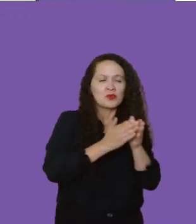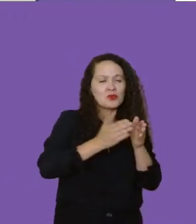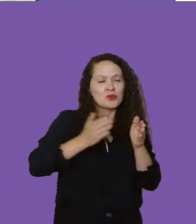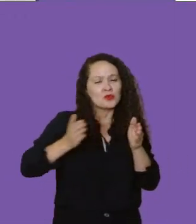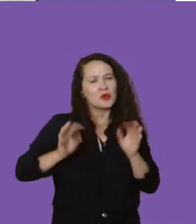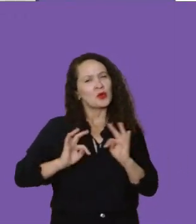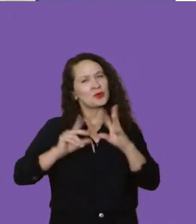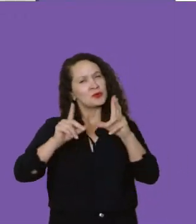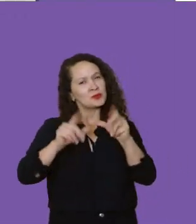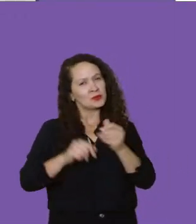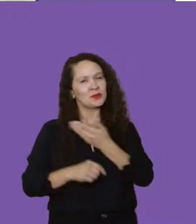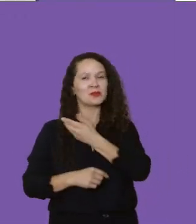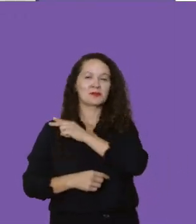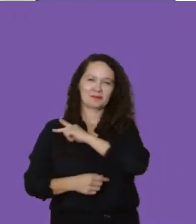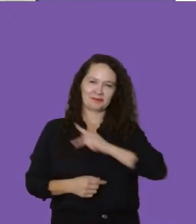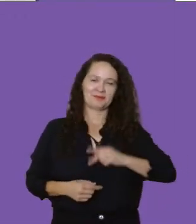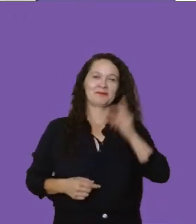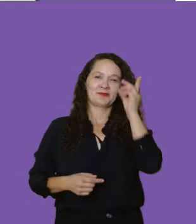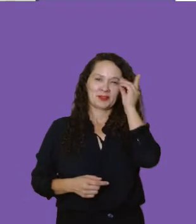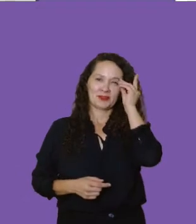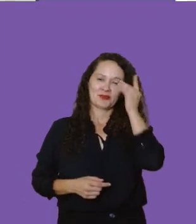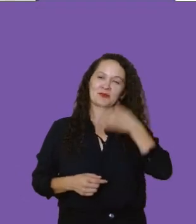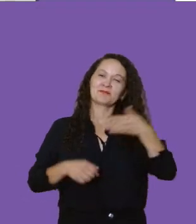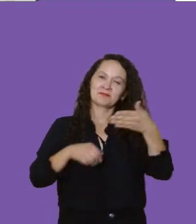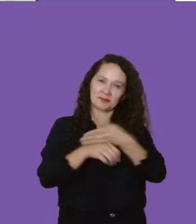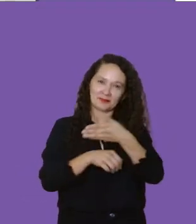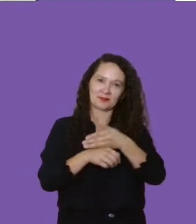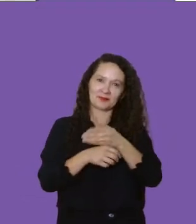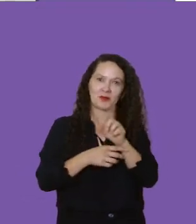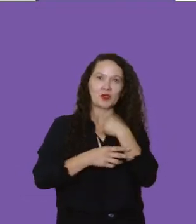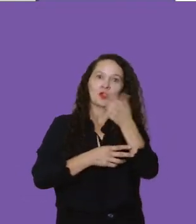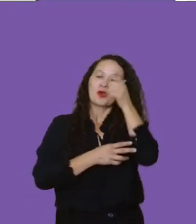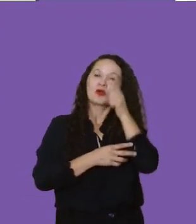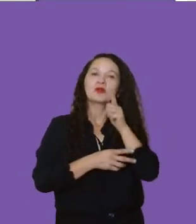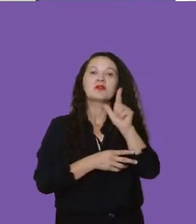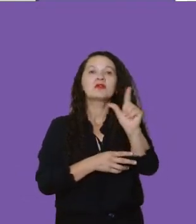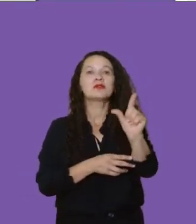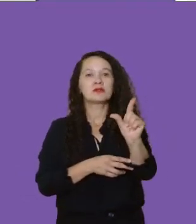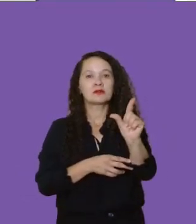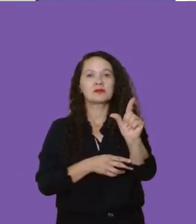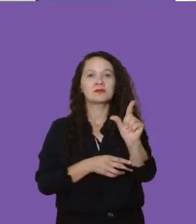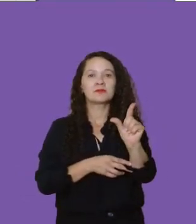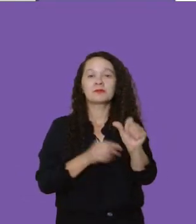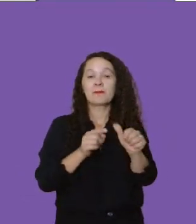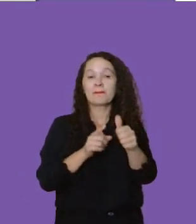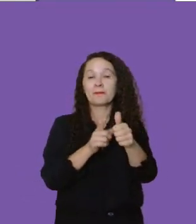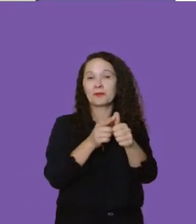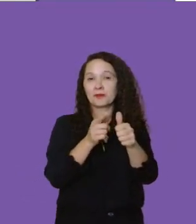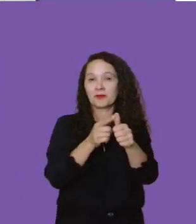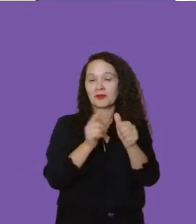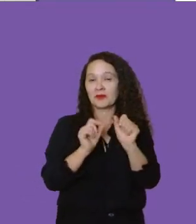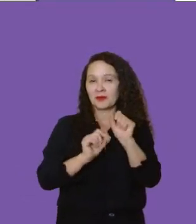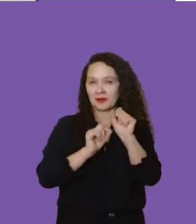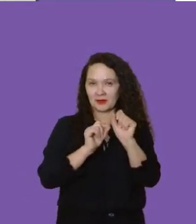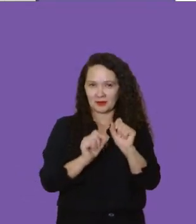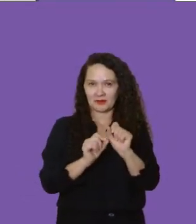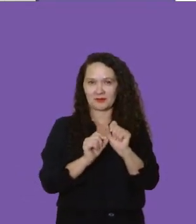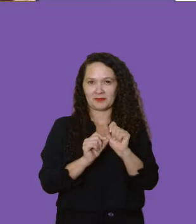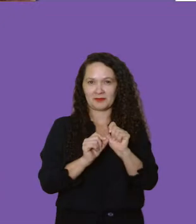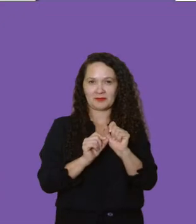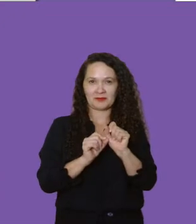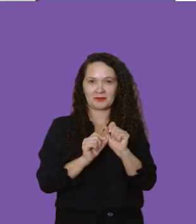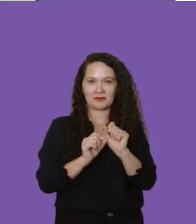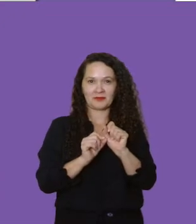período da presidenta Dilma. Nós conquistamos, primeira coisa, que